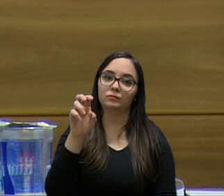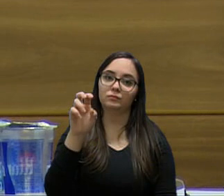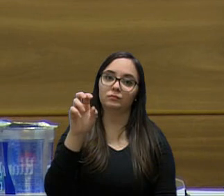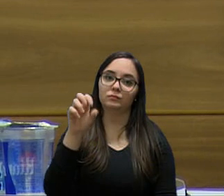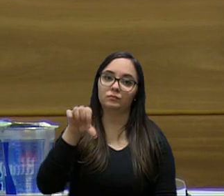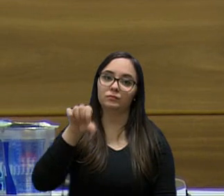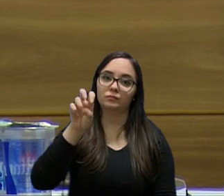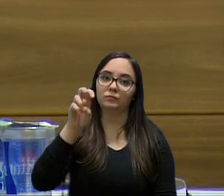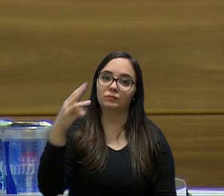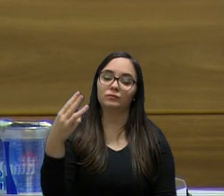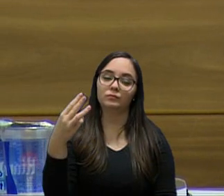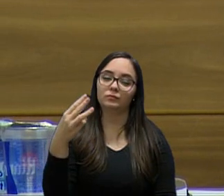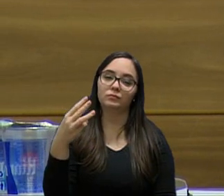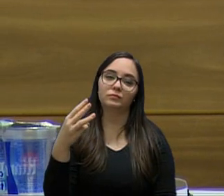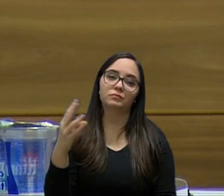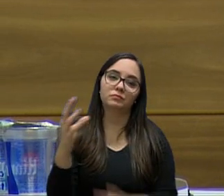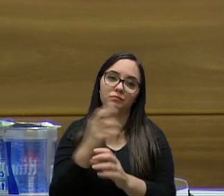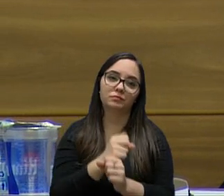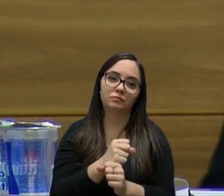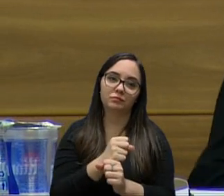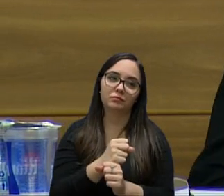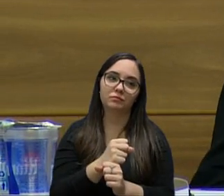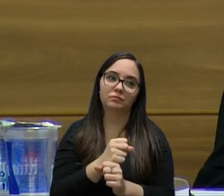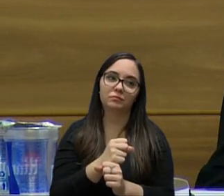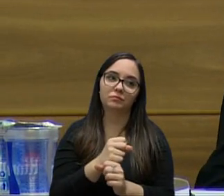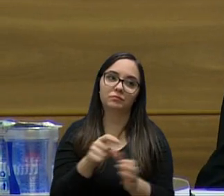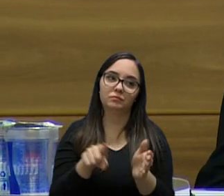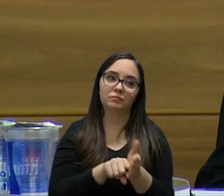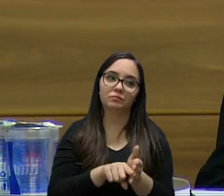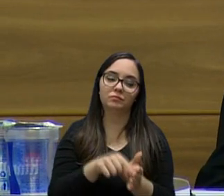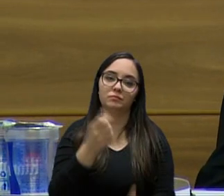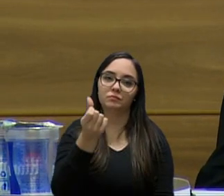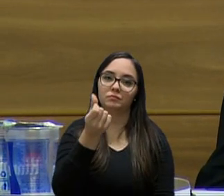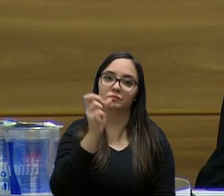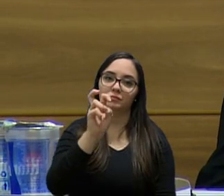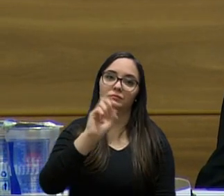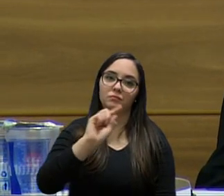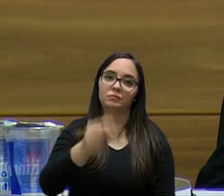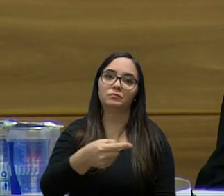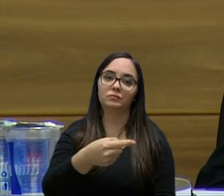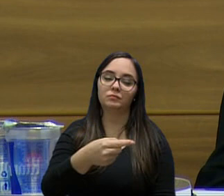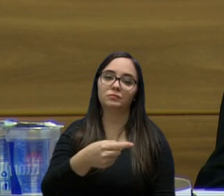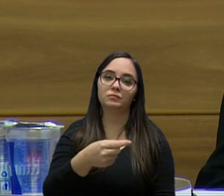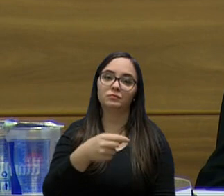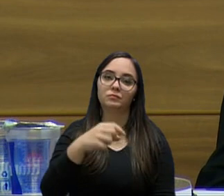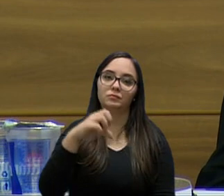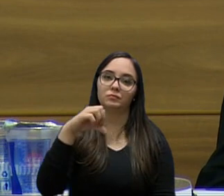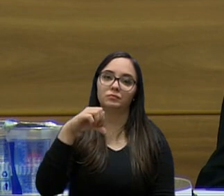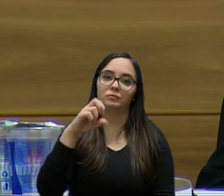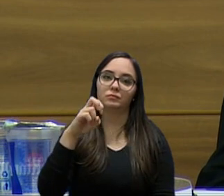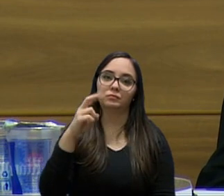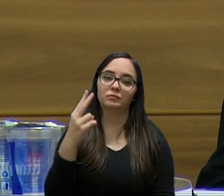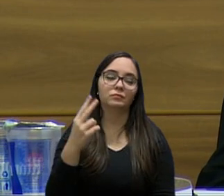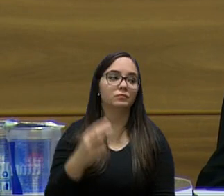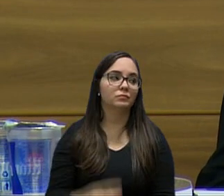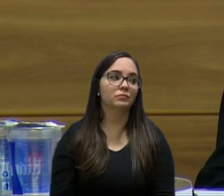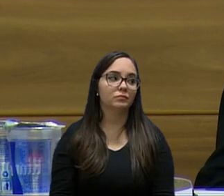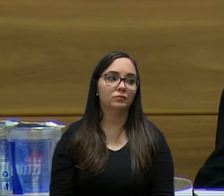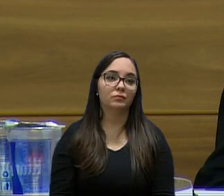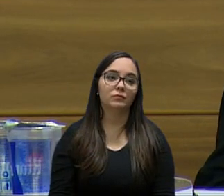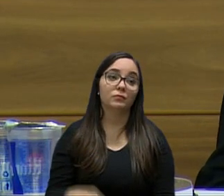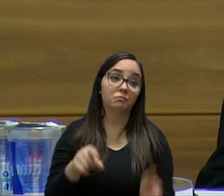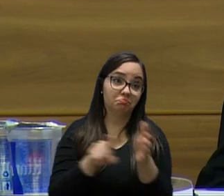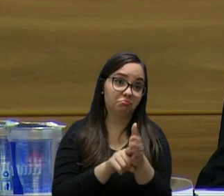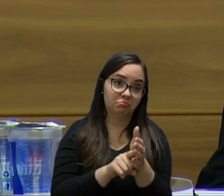1953 o que daria aí um menos 65 milhões é 62 esse menos na realidade aí é